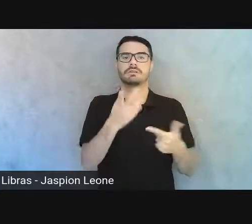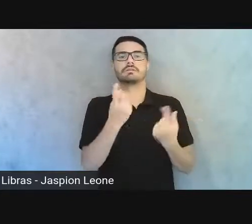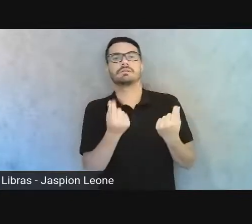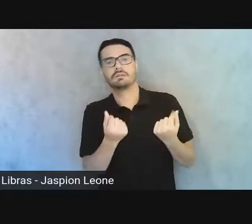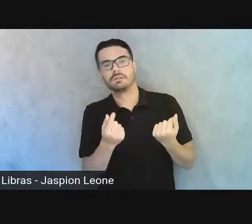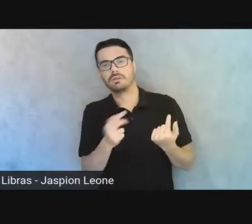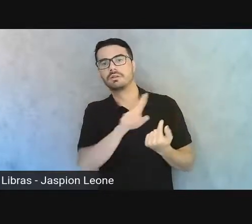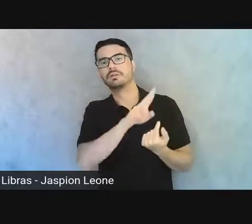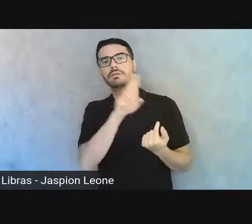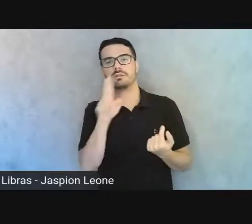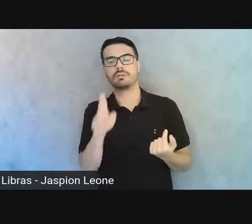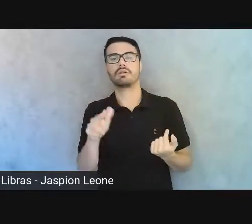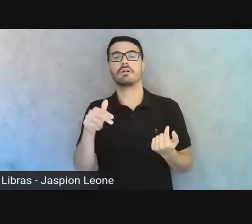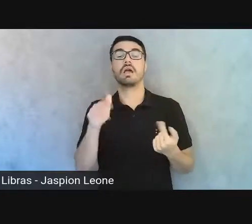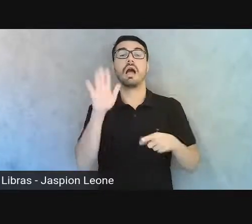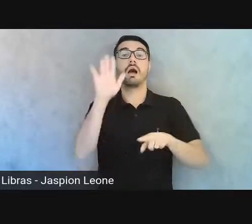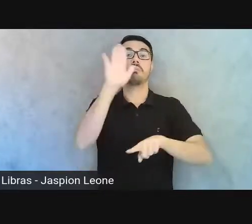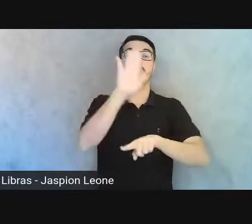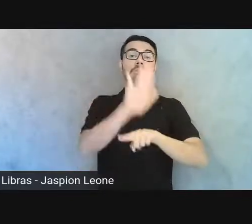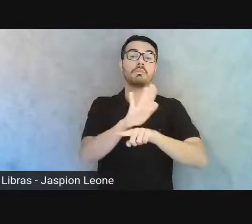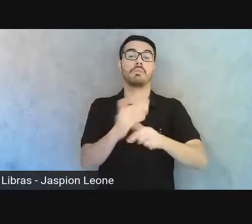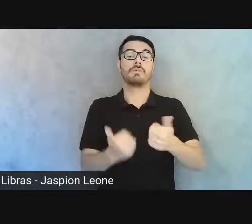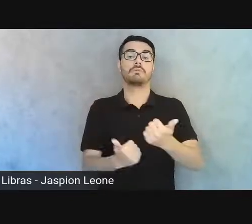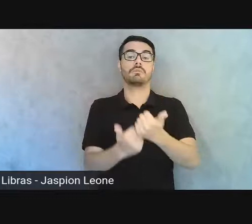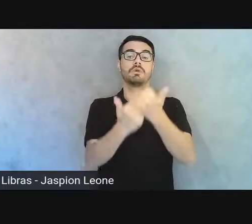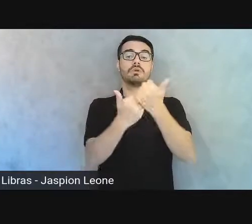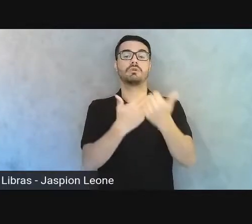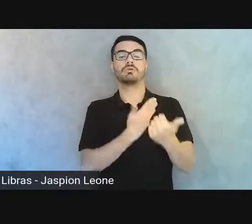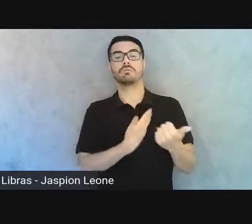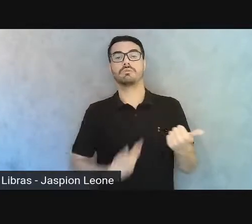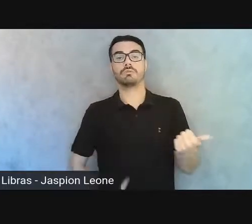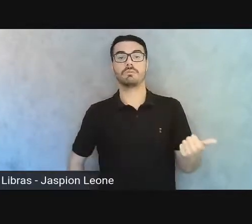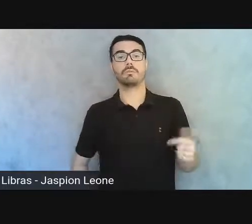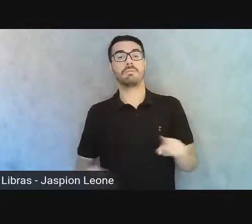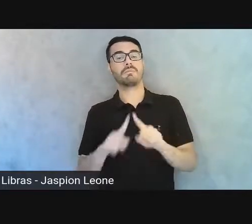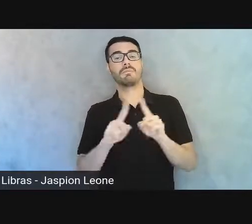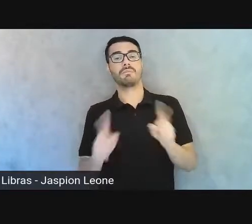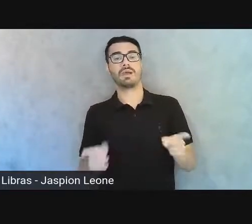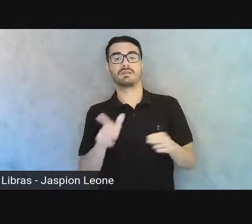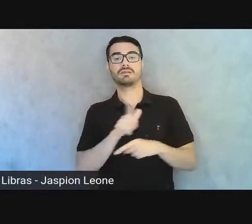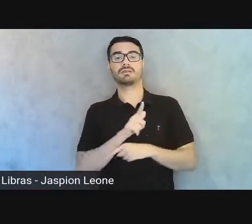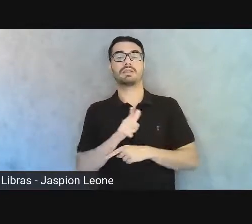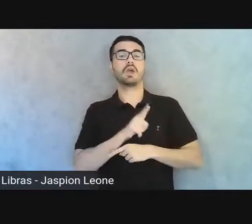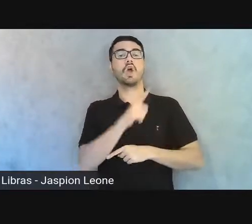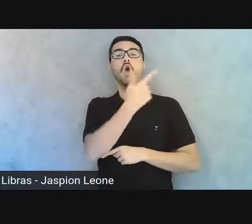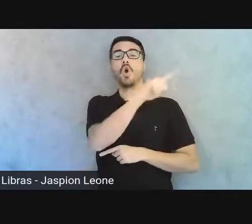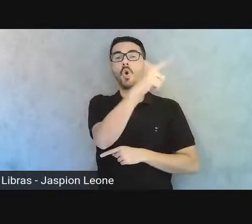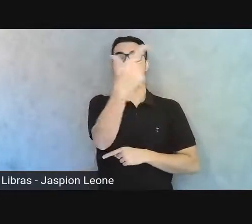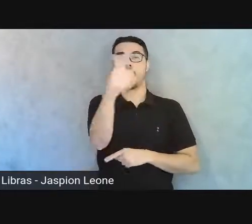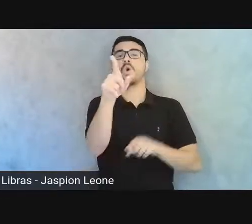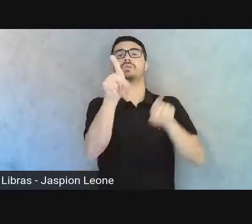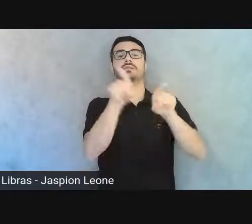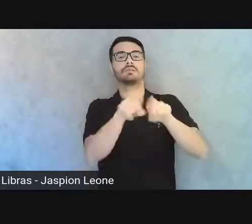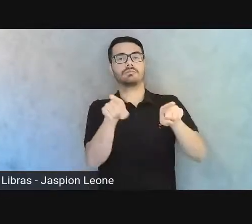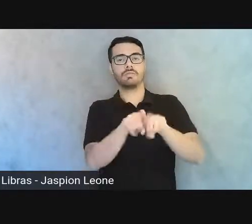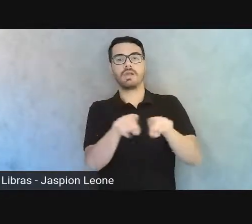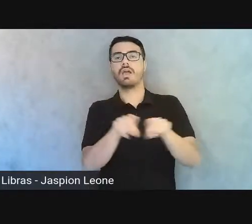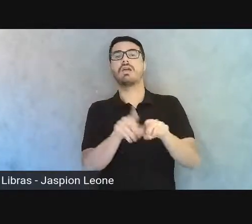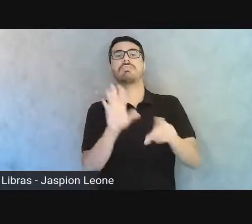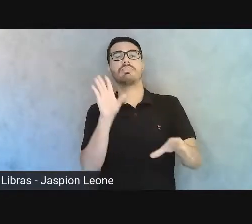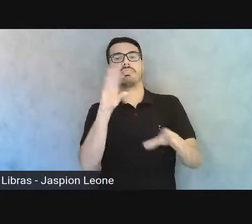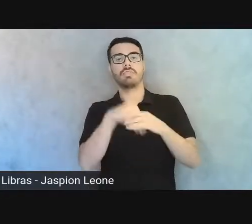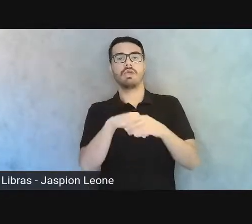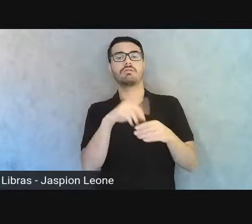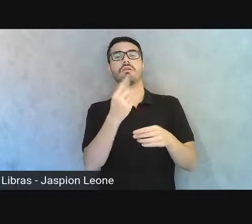com esse socorro governamental. Mas há inúmeros outros produtos contemplados nesse orçamento de guerra.